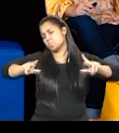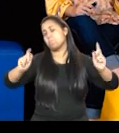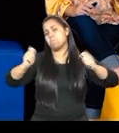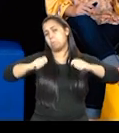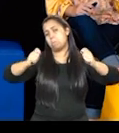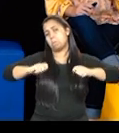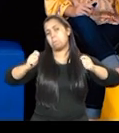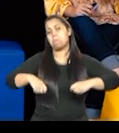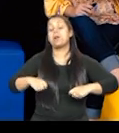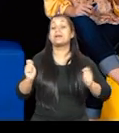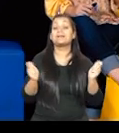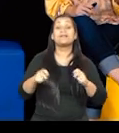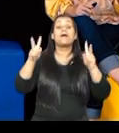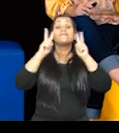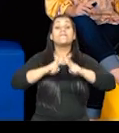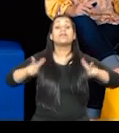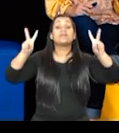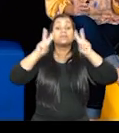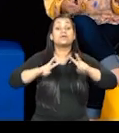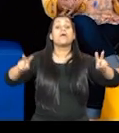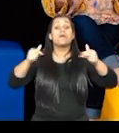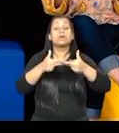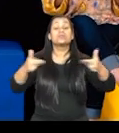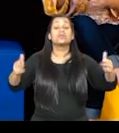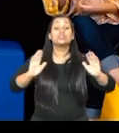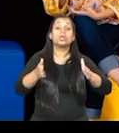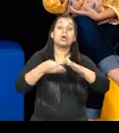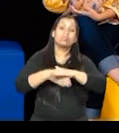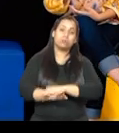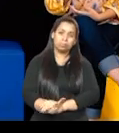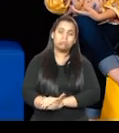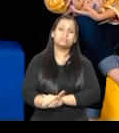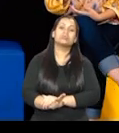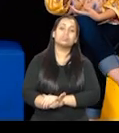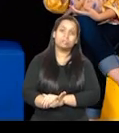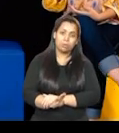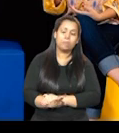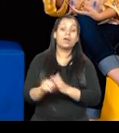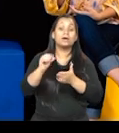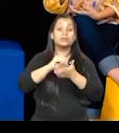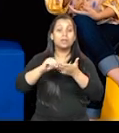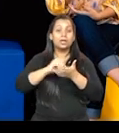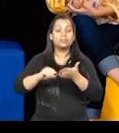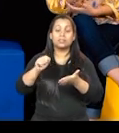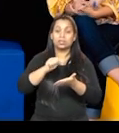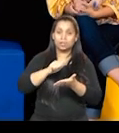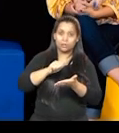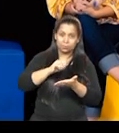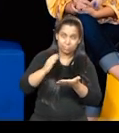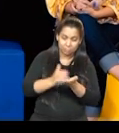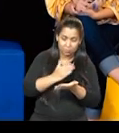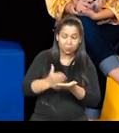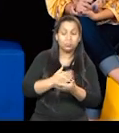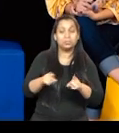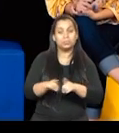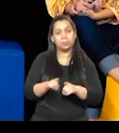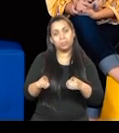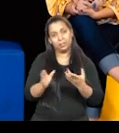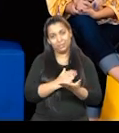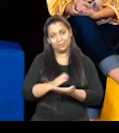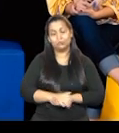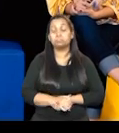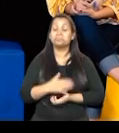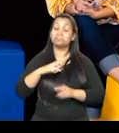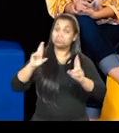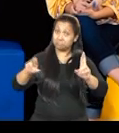vocês têm de tornar visual aquilo que estão acostumados a ver escrito apenas nas linhas dos cadernos e dos livros. Eu espero que vocês